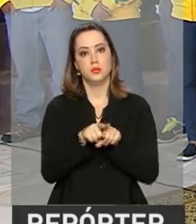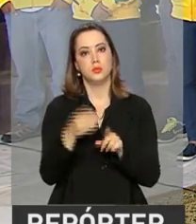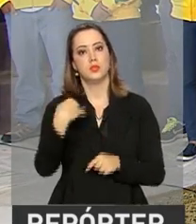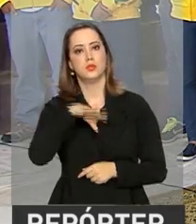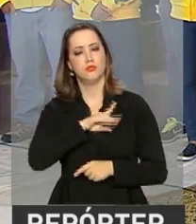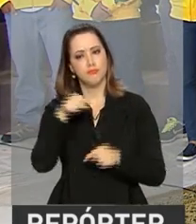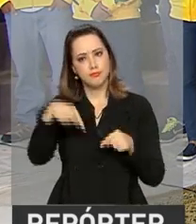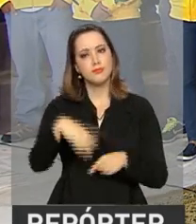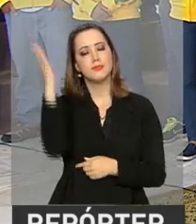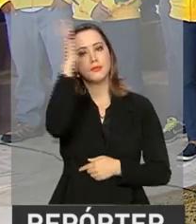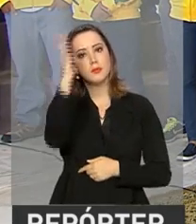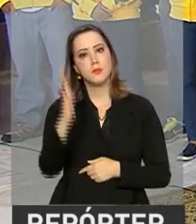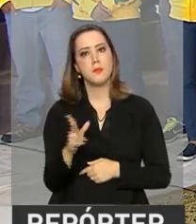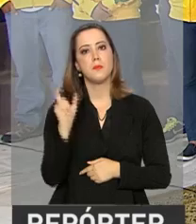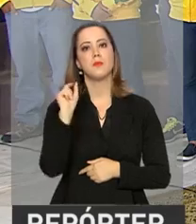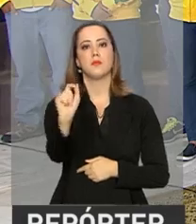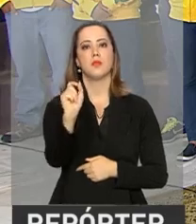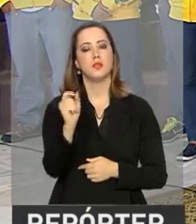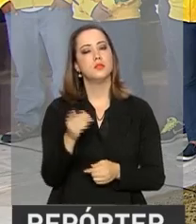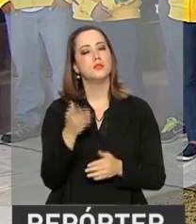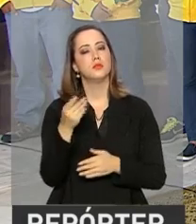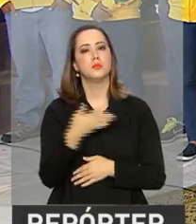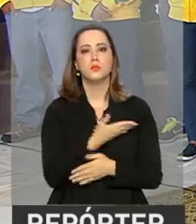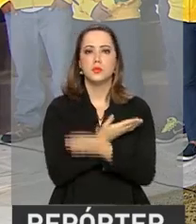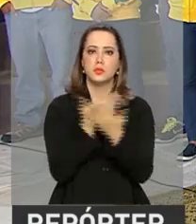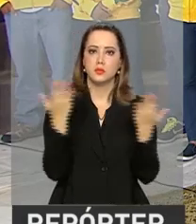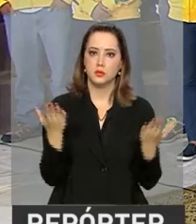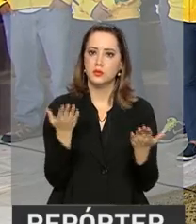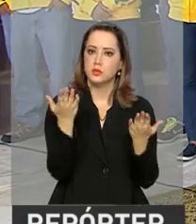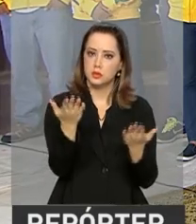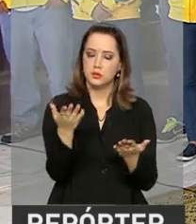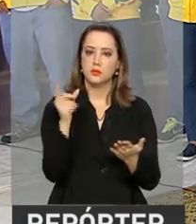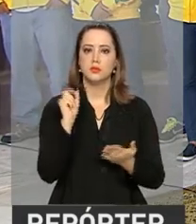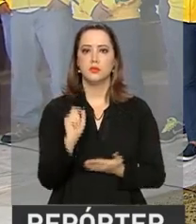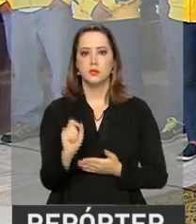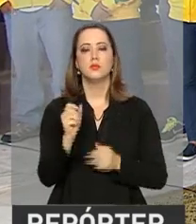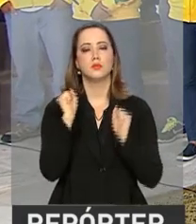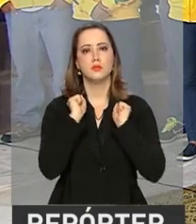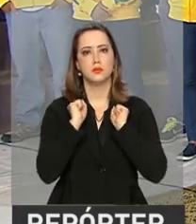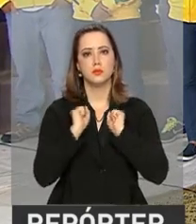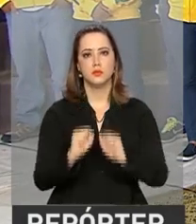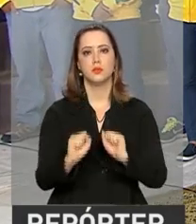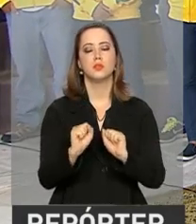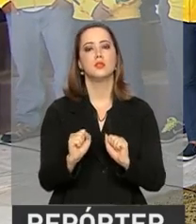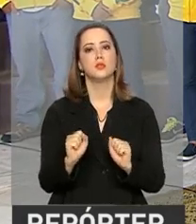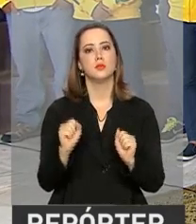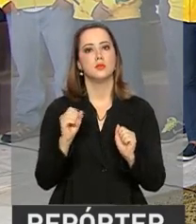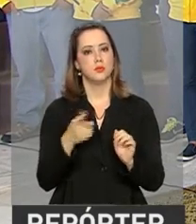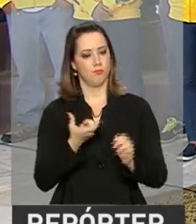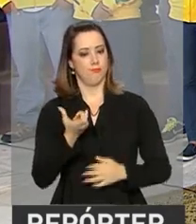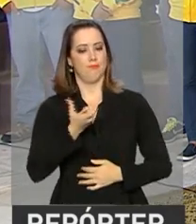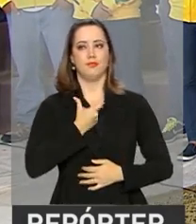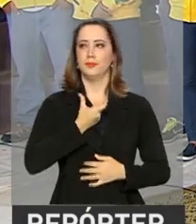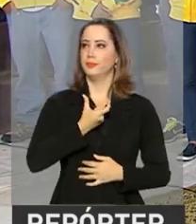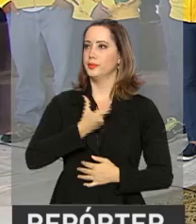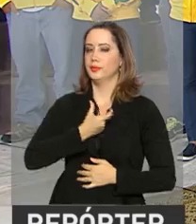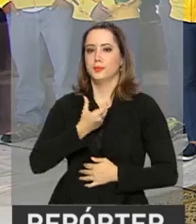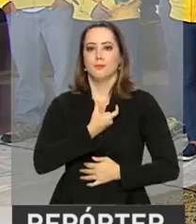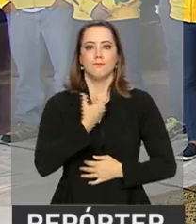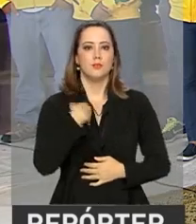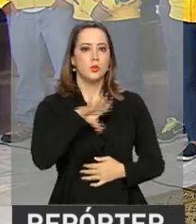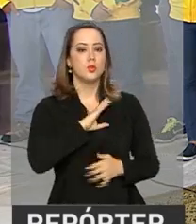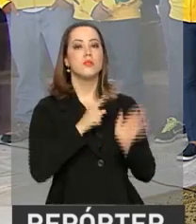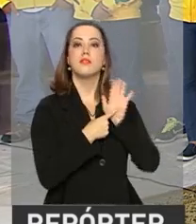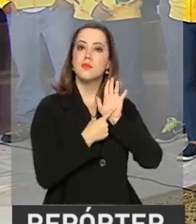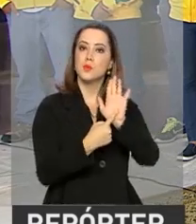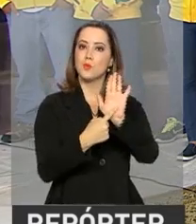Brasil quer dizer quando os senhores e as senhoras quando vocês todos né puderem Ostentar as medalhas nós estaremos